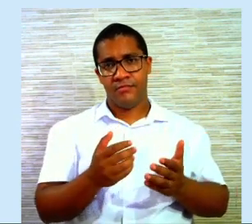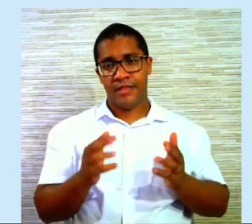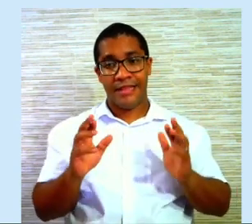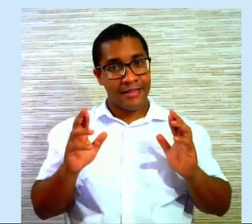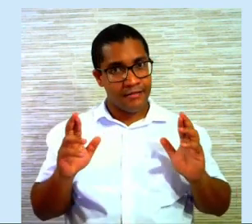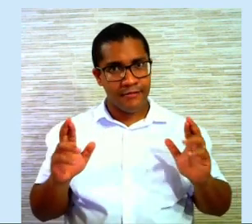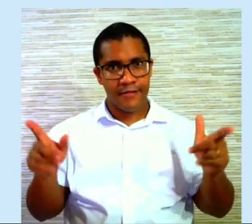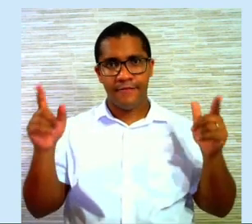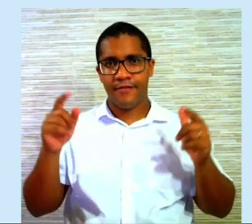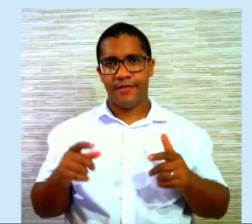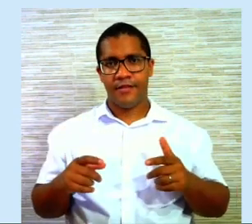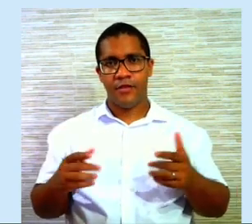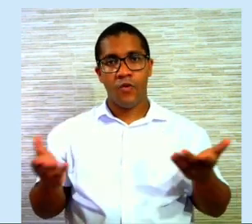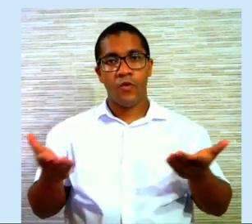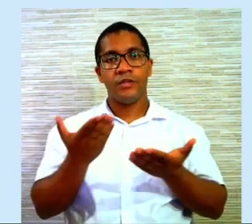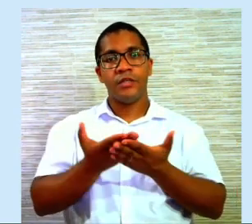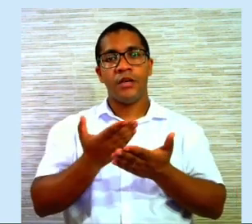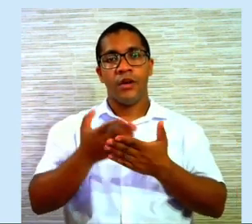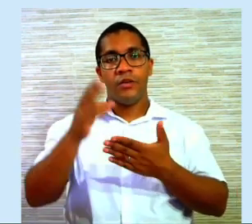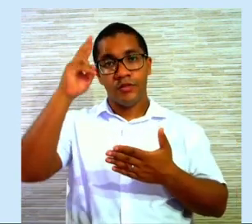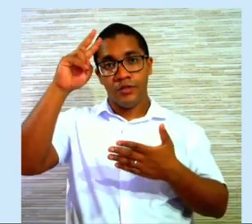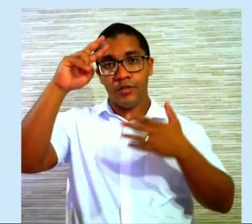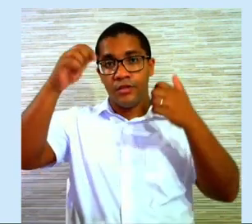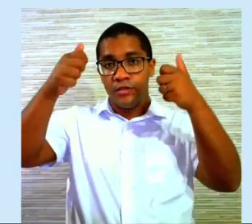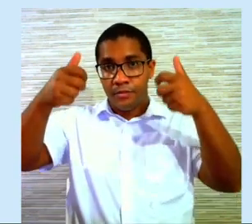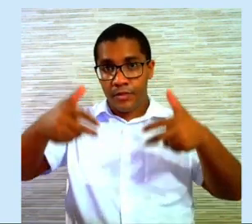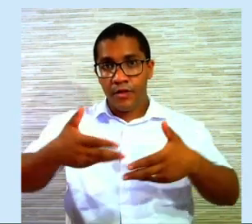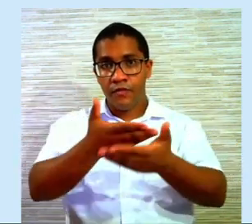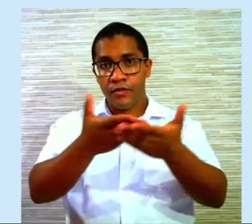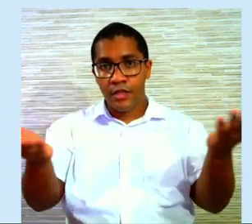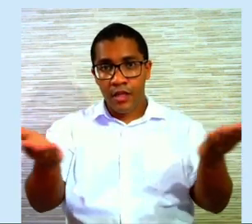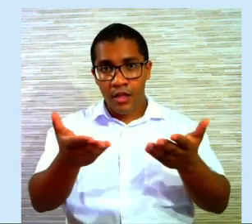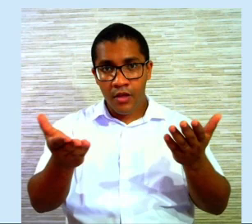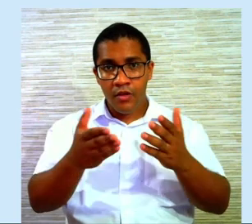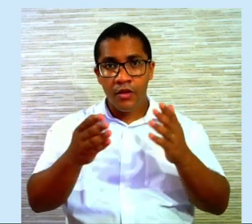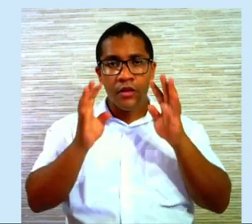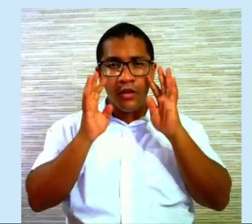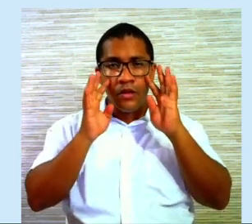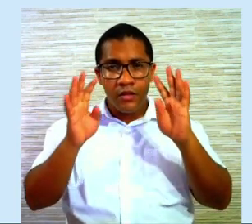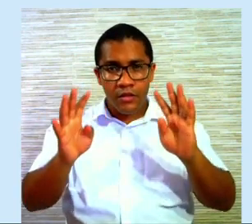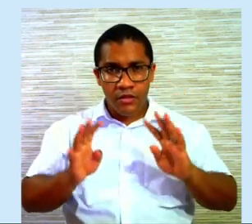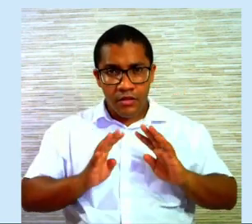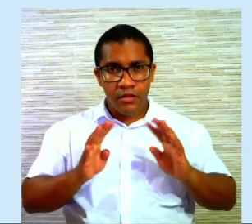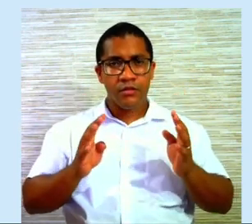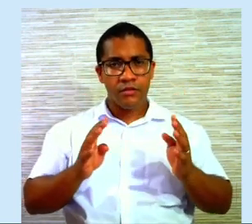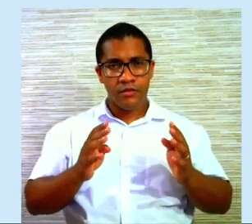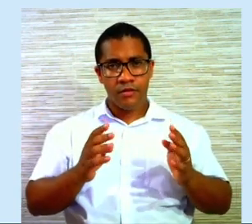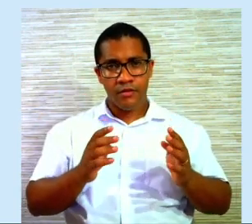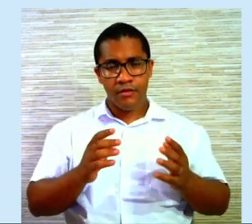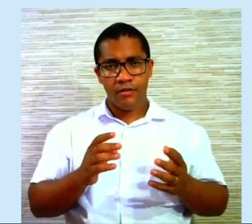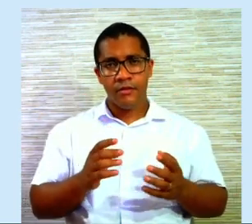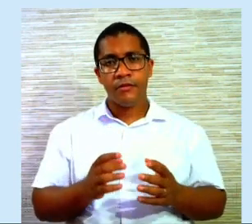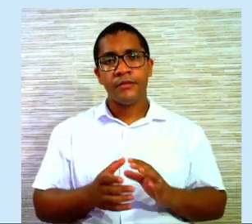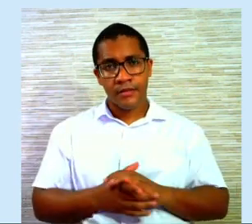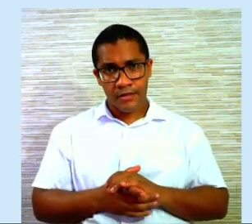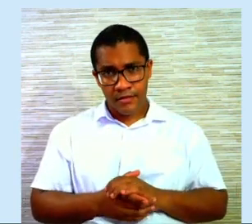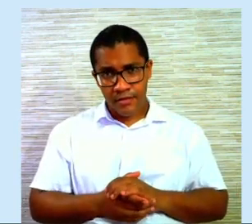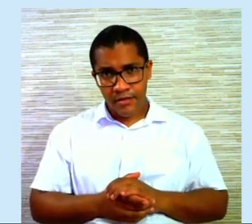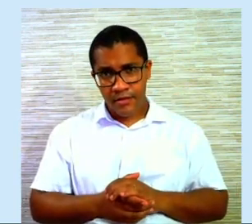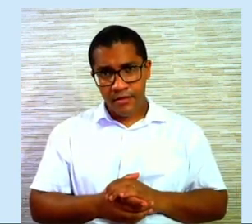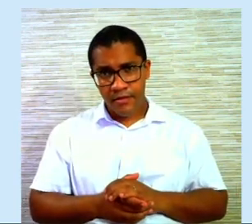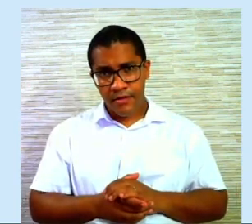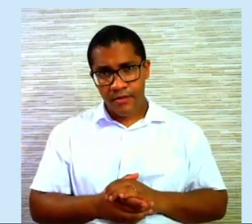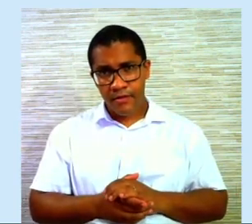importante expor aqui, nessa aula de história, né? Você que está nesse momento assistindo a aula do professor Cláudio Nascimento,